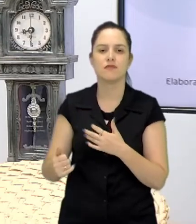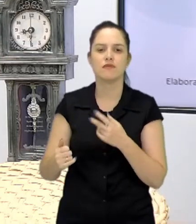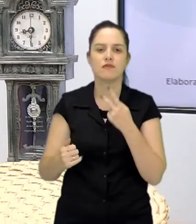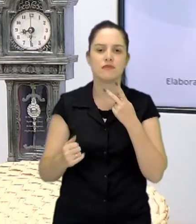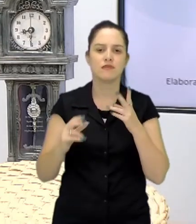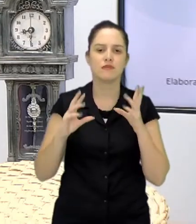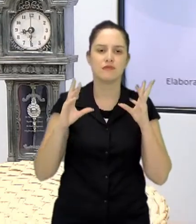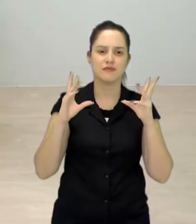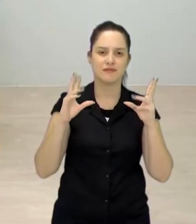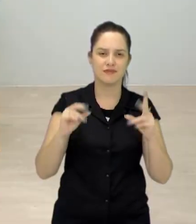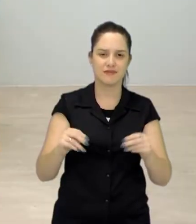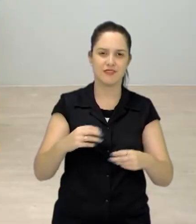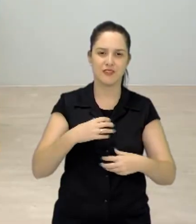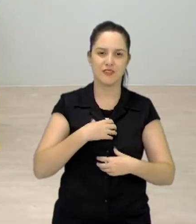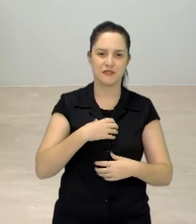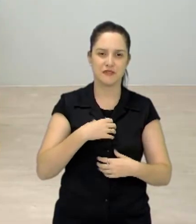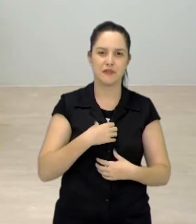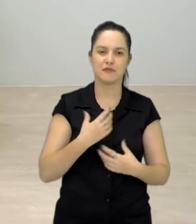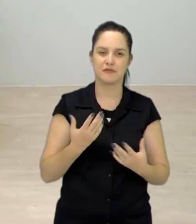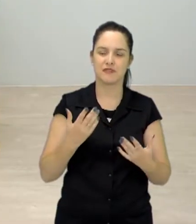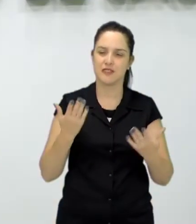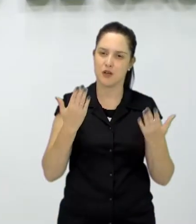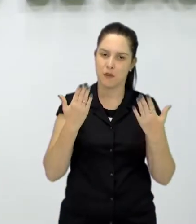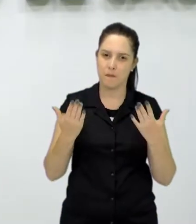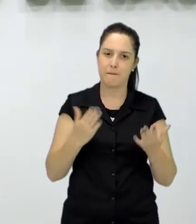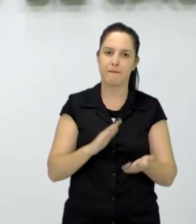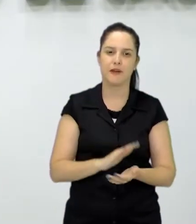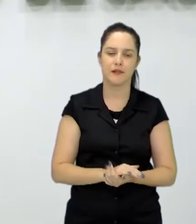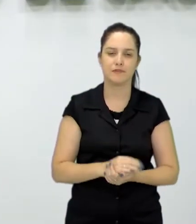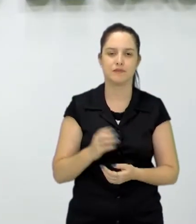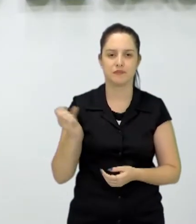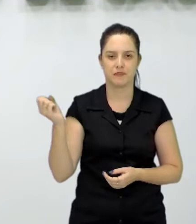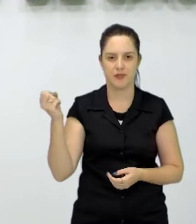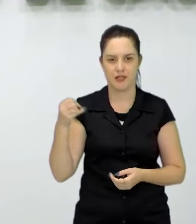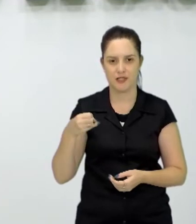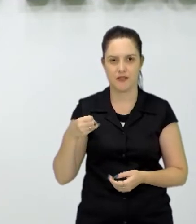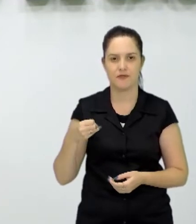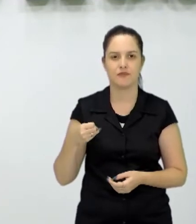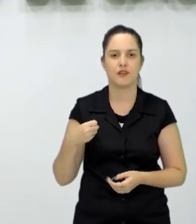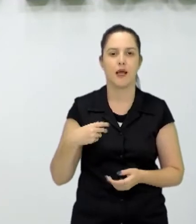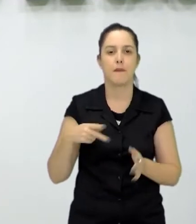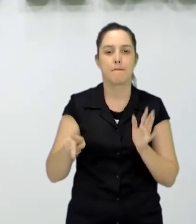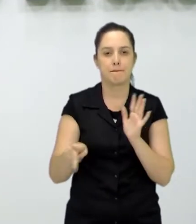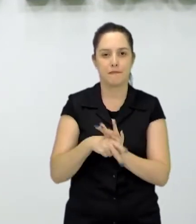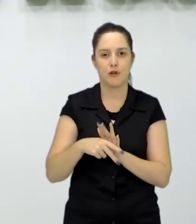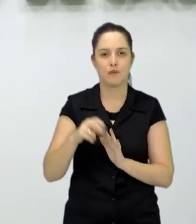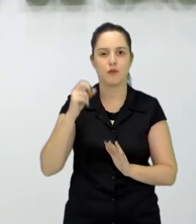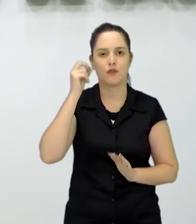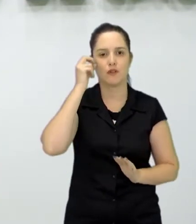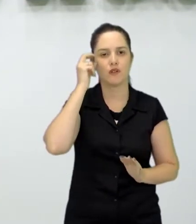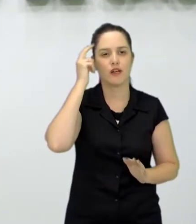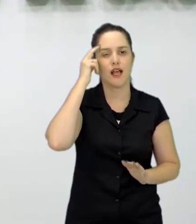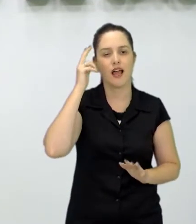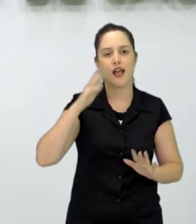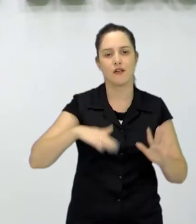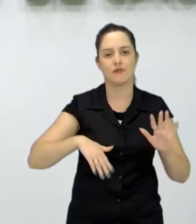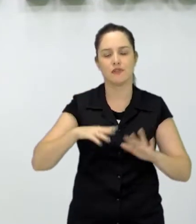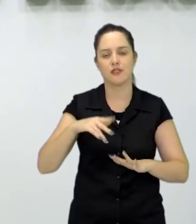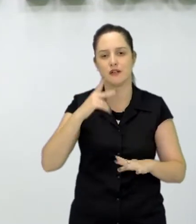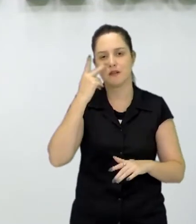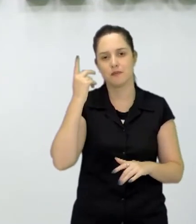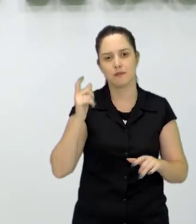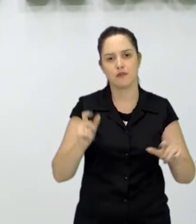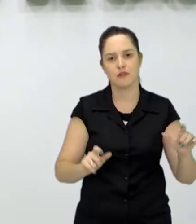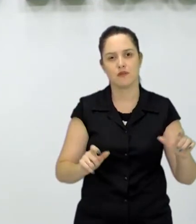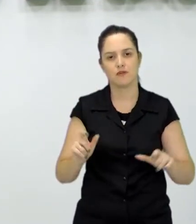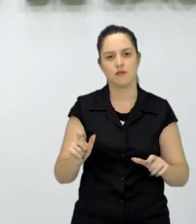de tudo que é de fora, né, professor Kleber? Sim. Aí em detrimento da própria cultura, né? Então muitas vezes a pessoa acaba